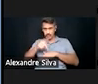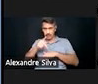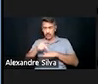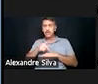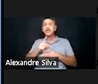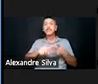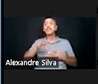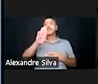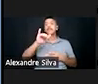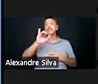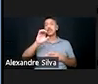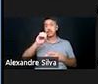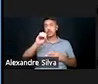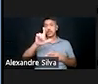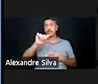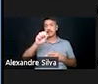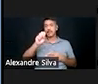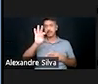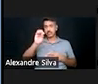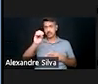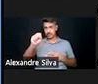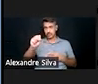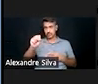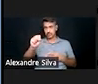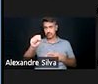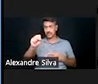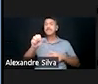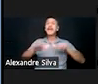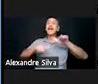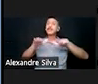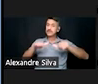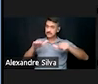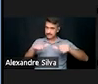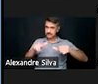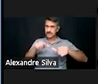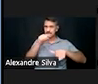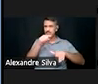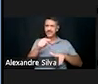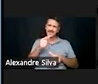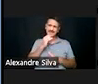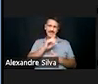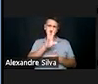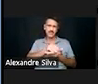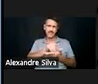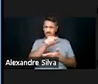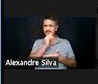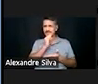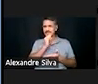bioclastos. Então, às vezes, nesse caso, a ilustração que está aí